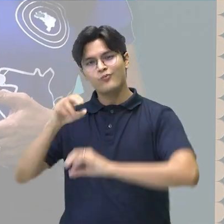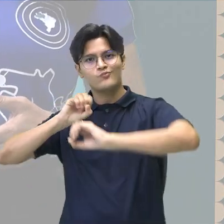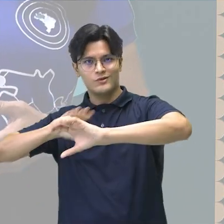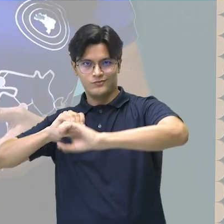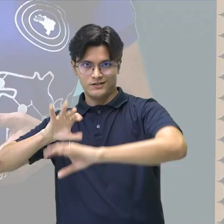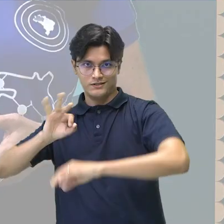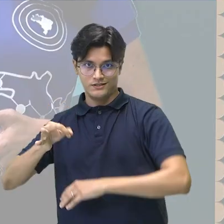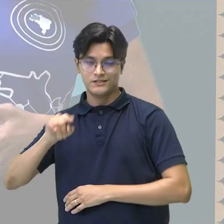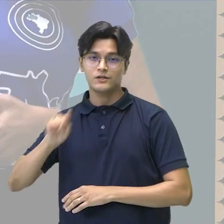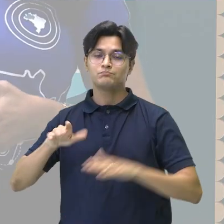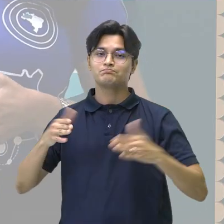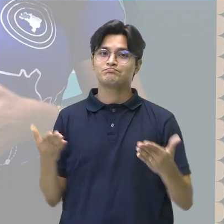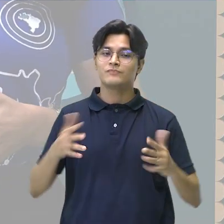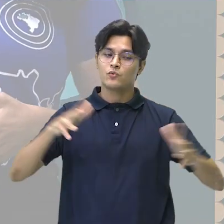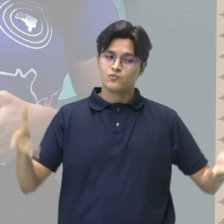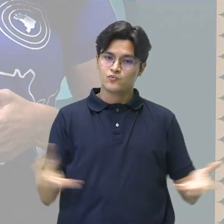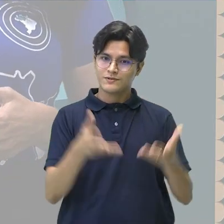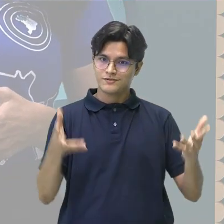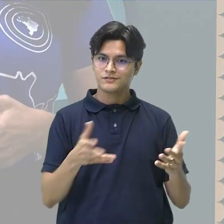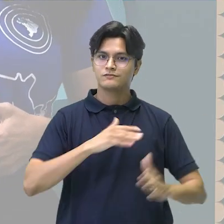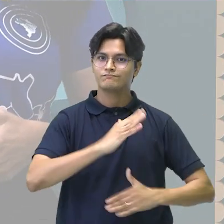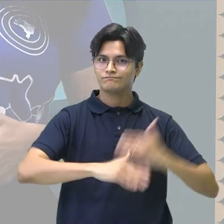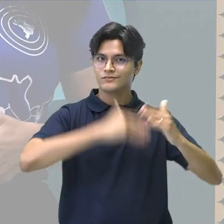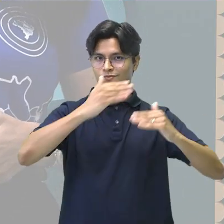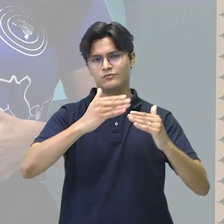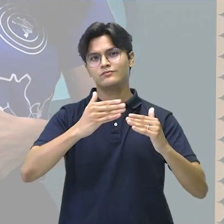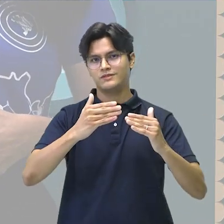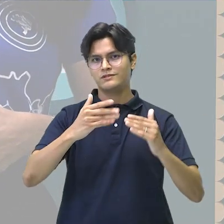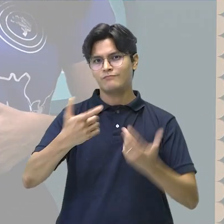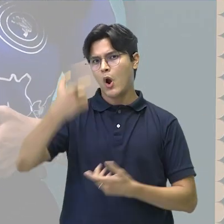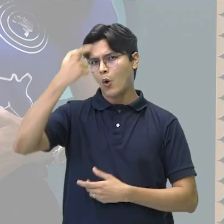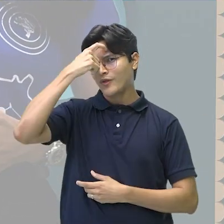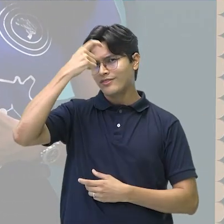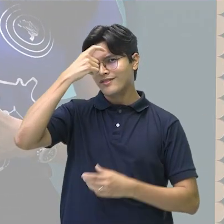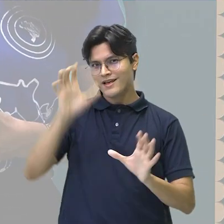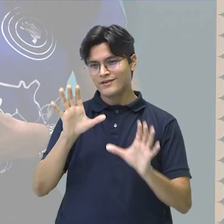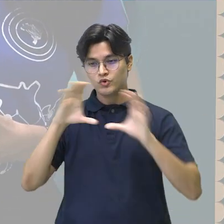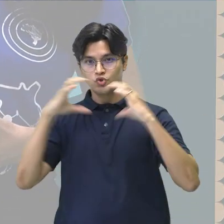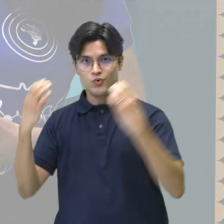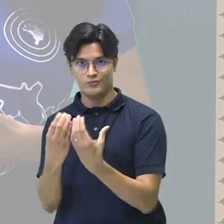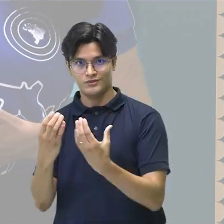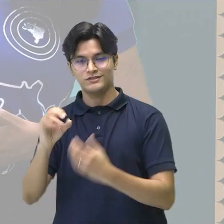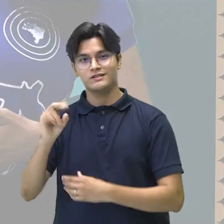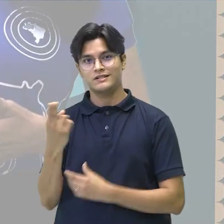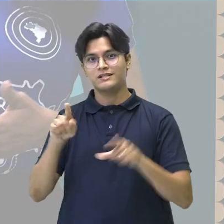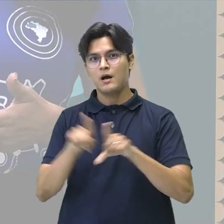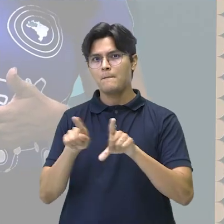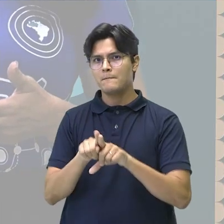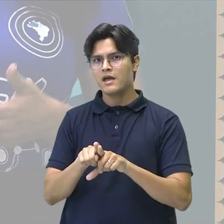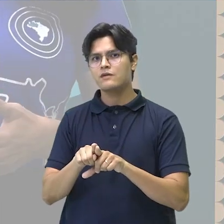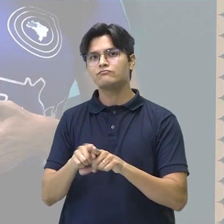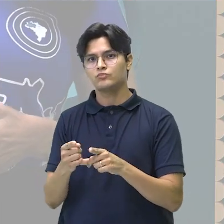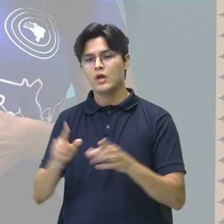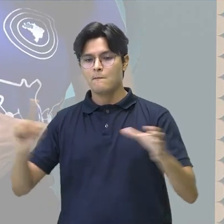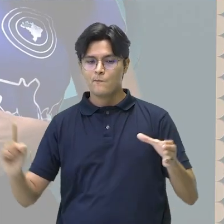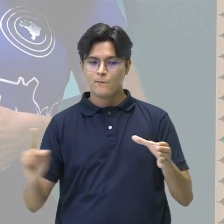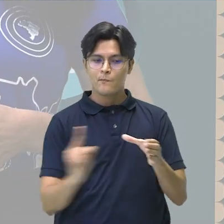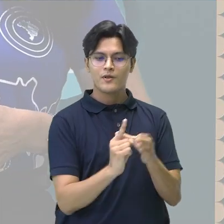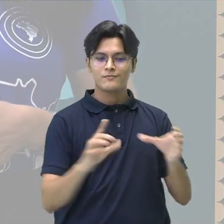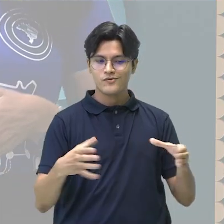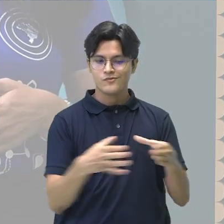que fortalece o senso de comunidade e o pertencimento aos espaços